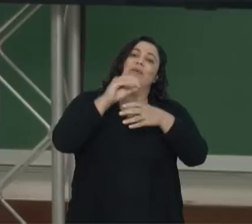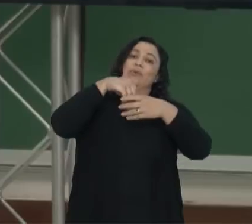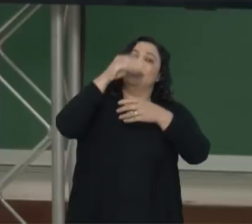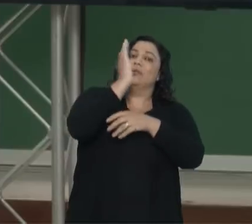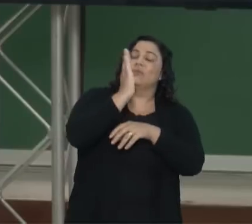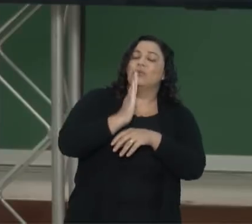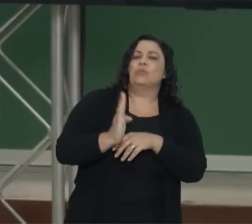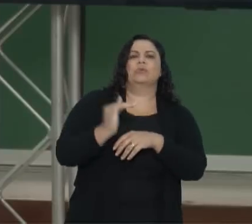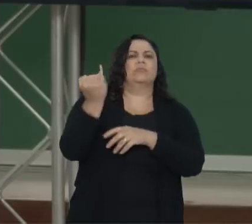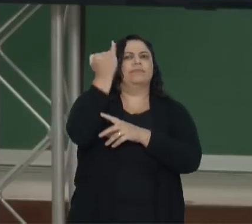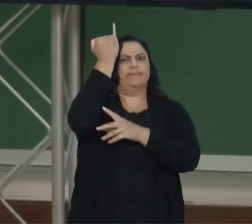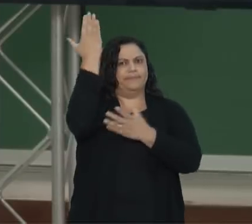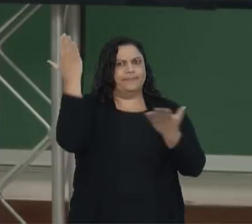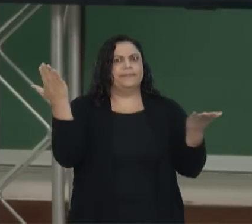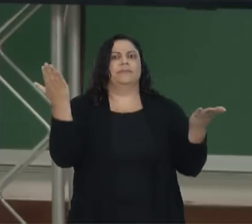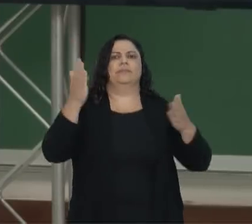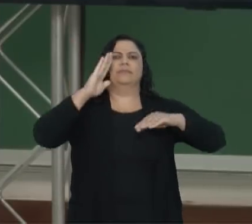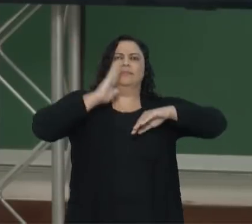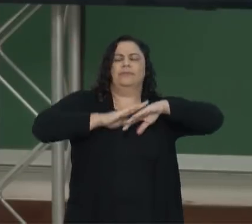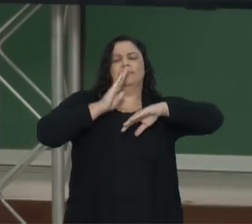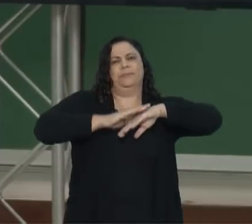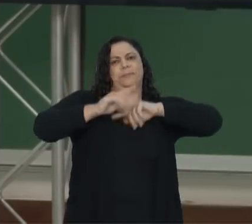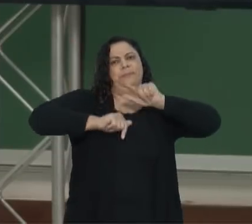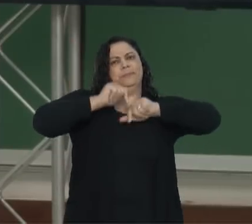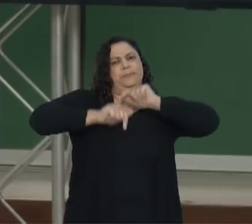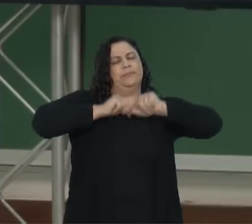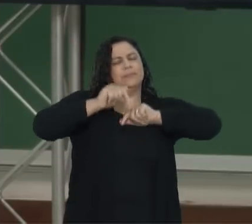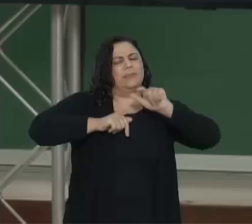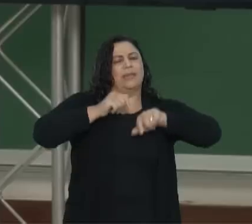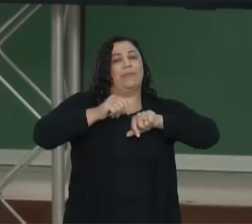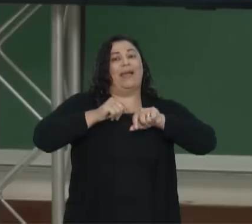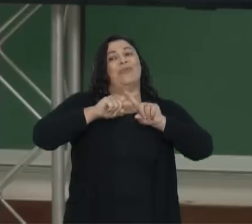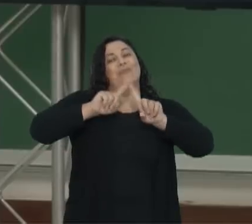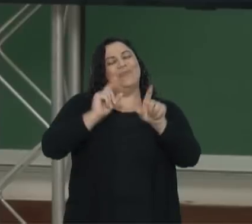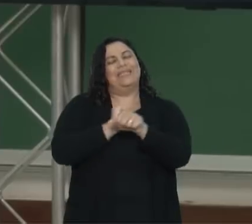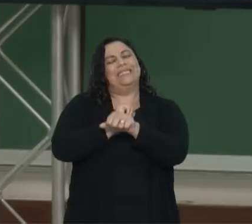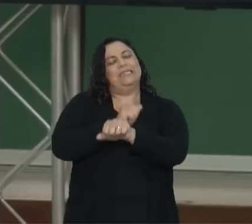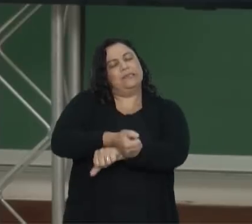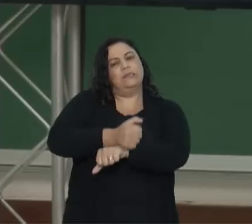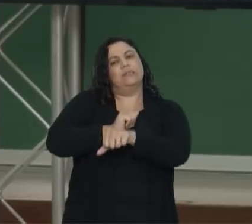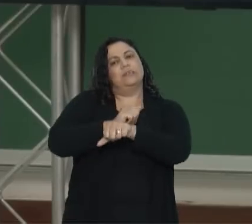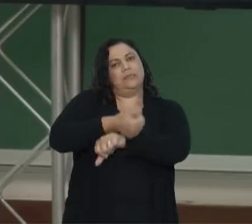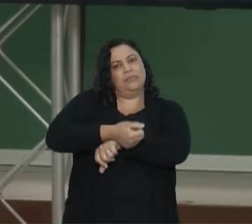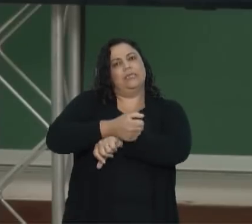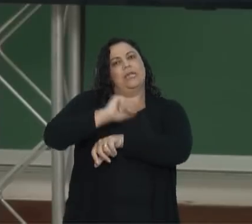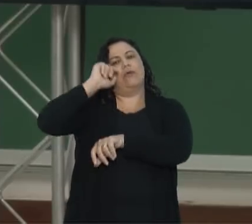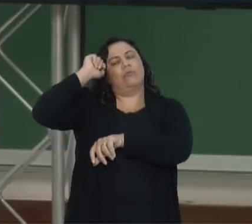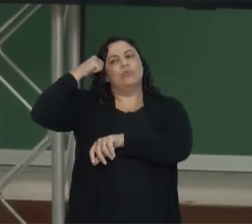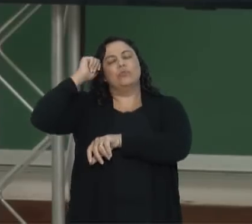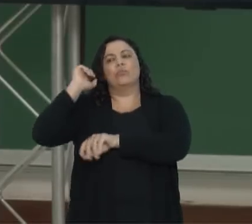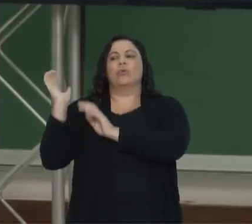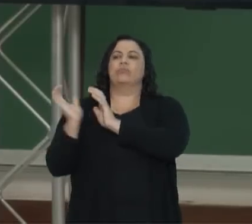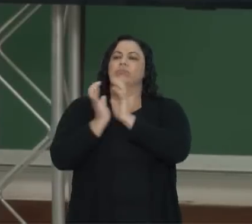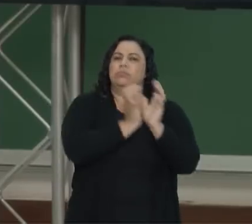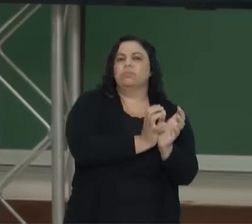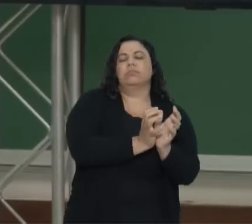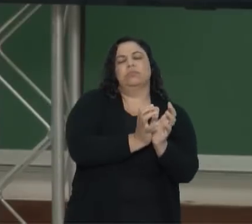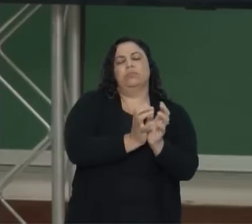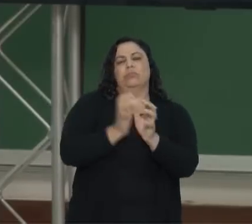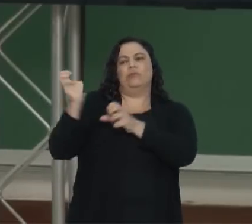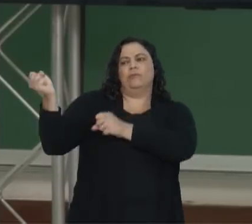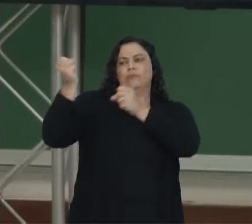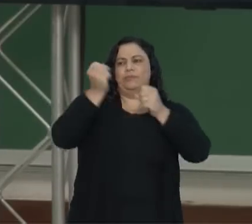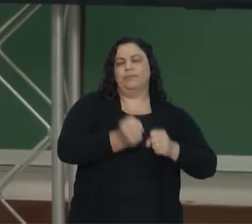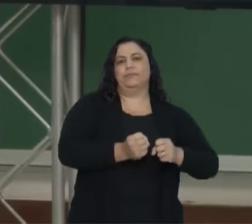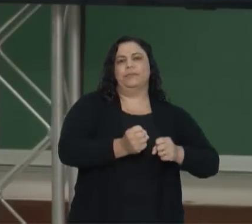que infelizmente era uma mão de obra escrava, dos povos africanos que foram trazidos para desempenhar essas funções aqui, certo?